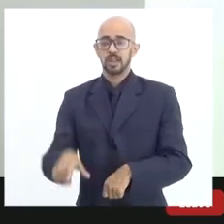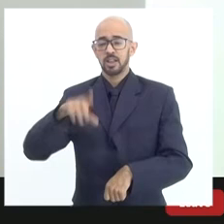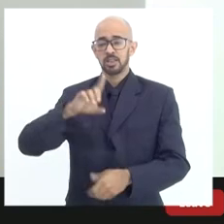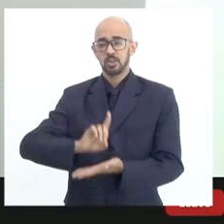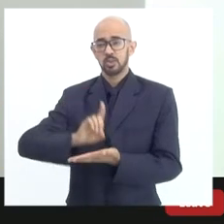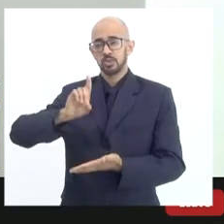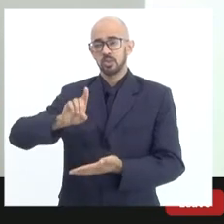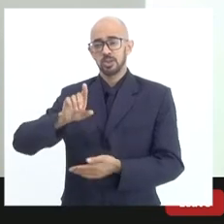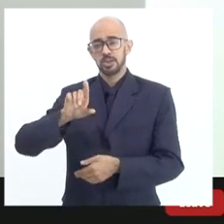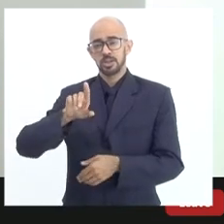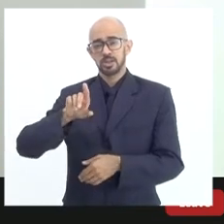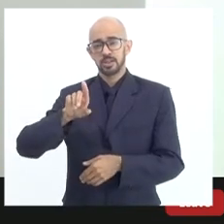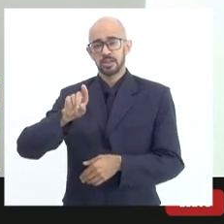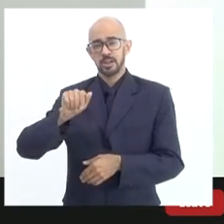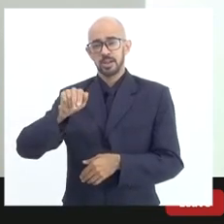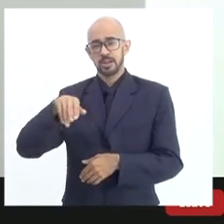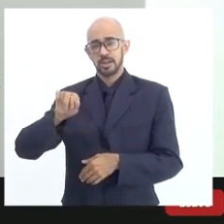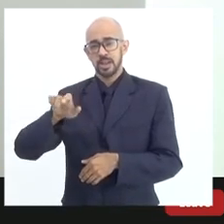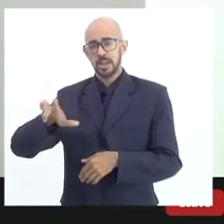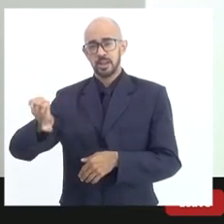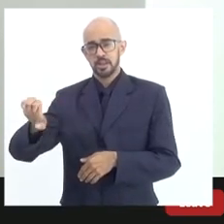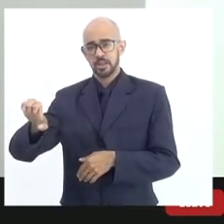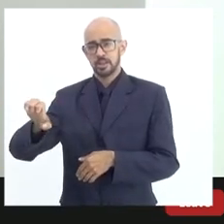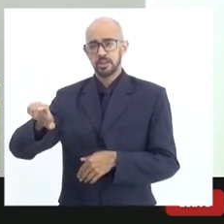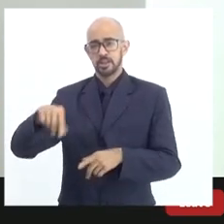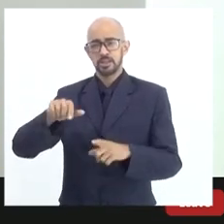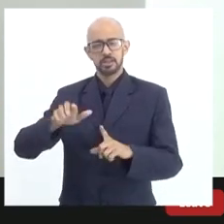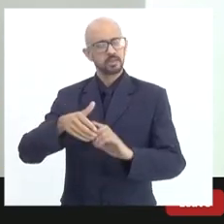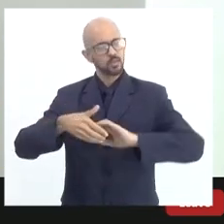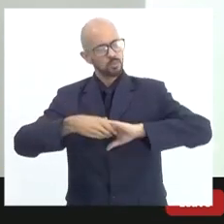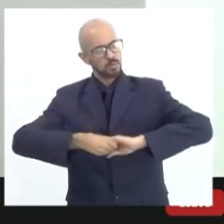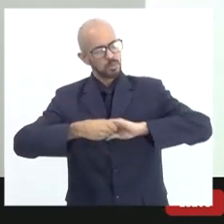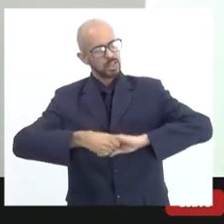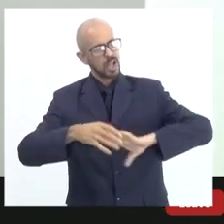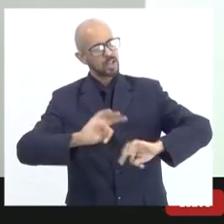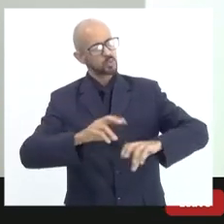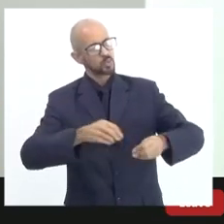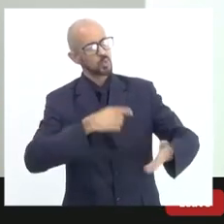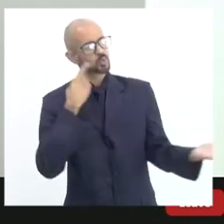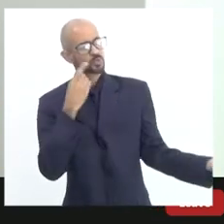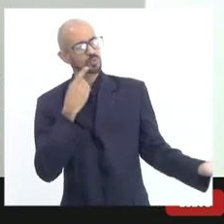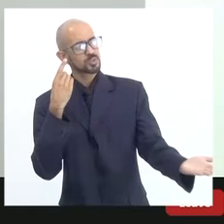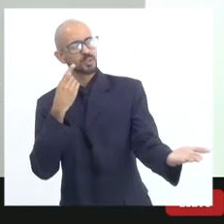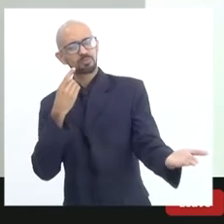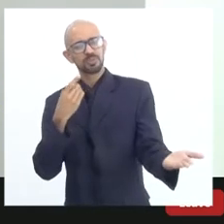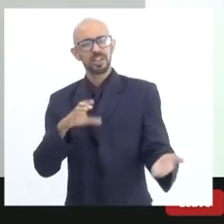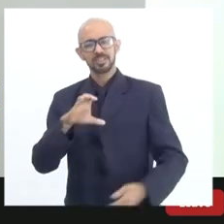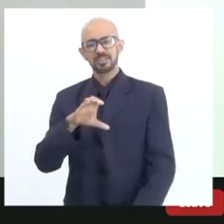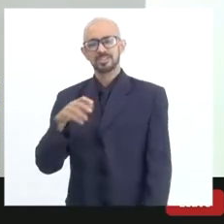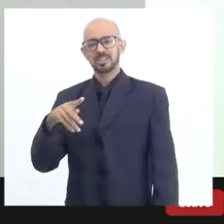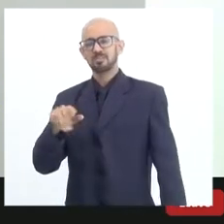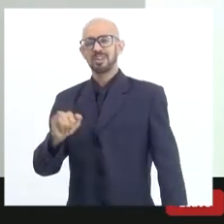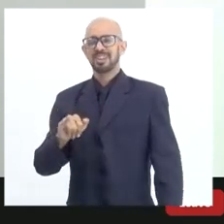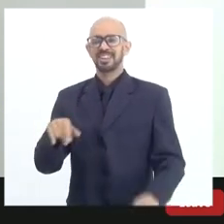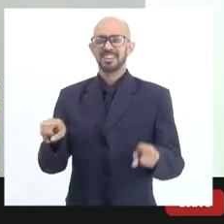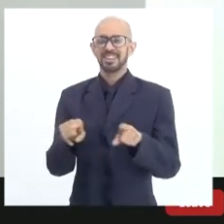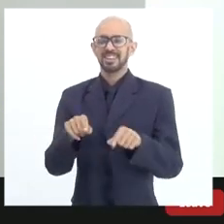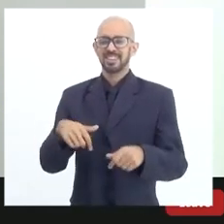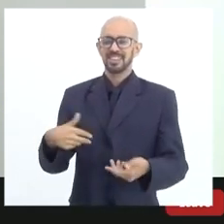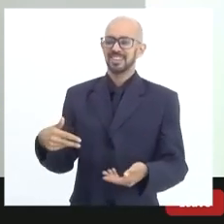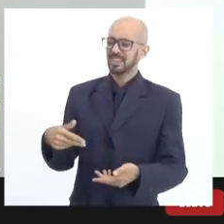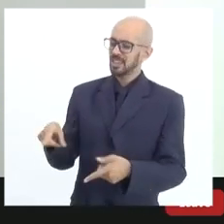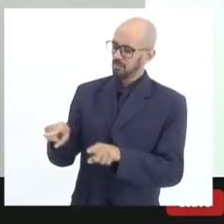Daniele, e saudar a todos os nossos nobres deputados e deputadas que compõem essa CPI, na pessoa da nossa